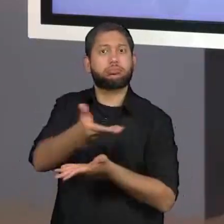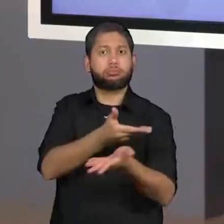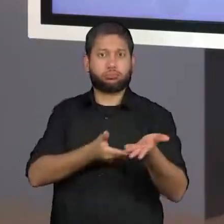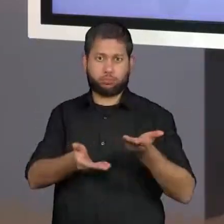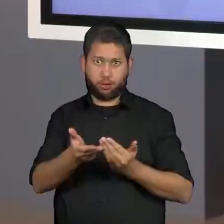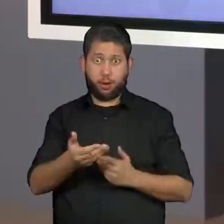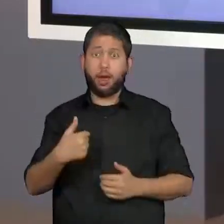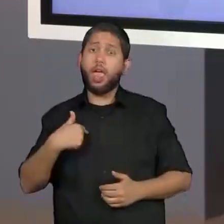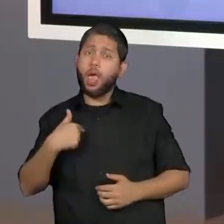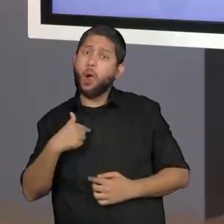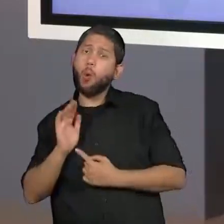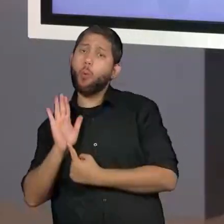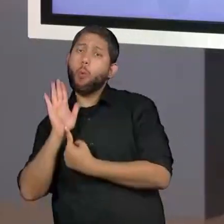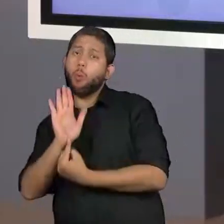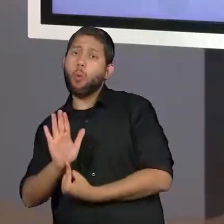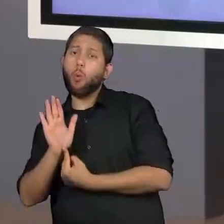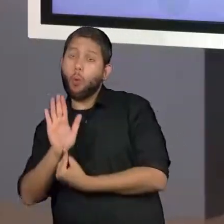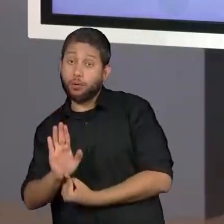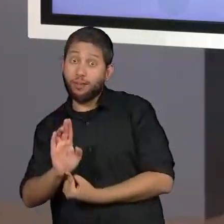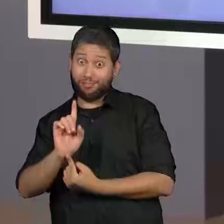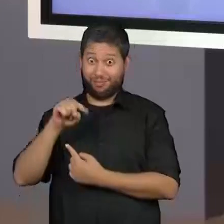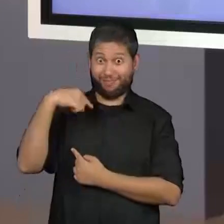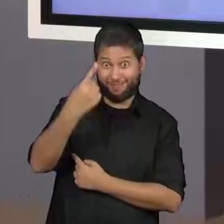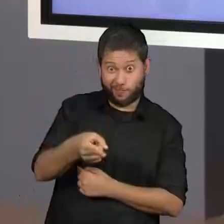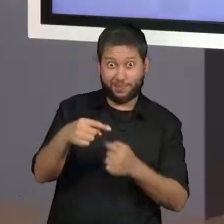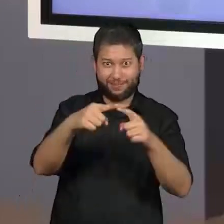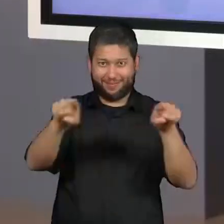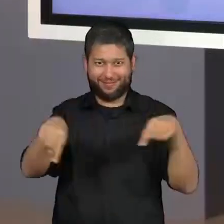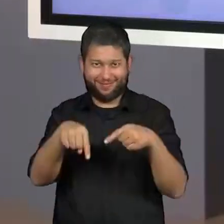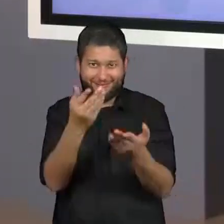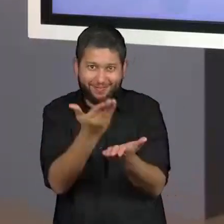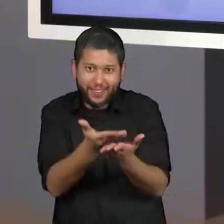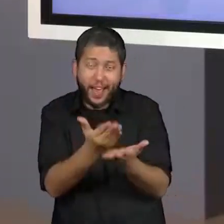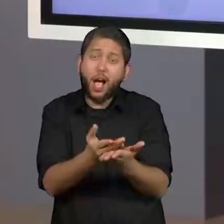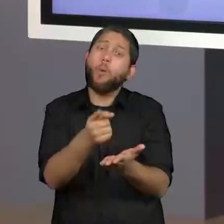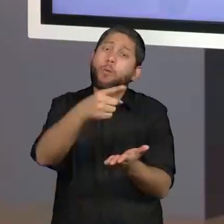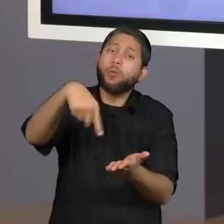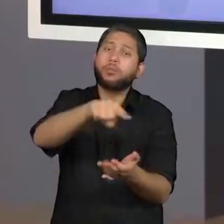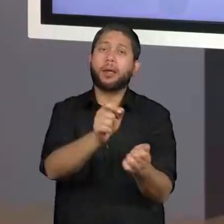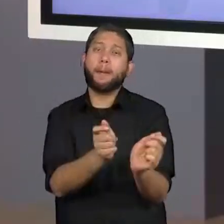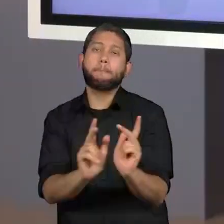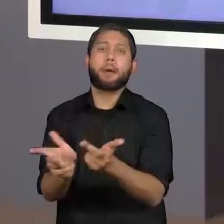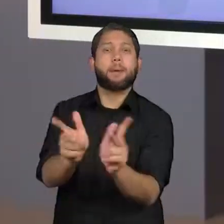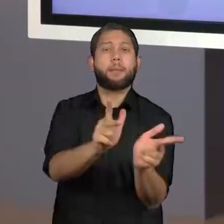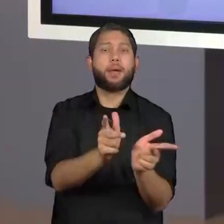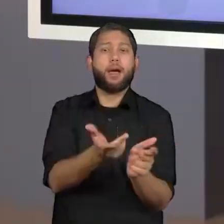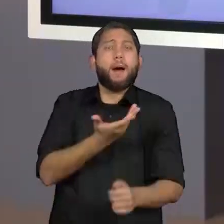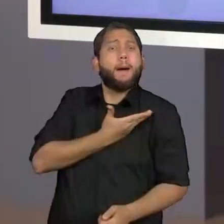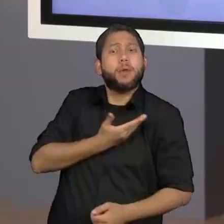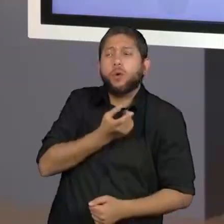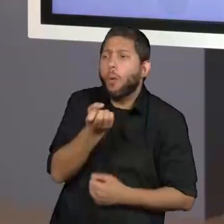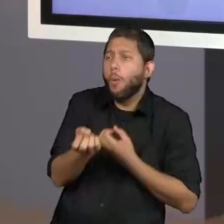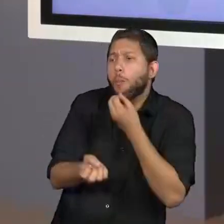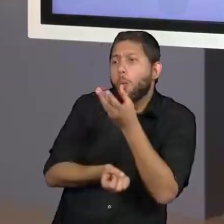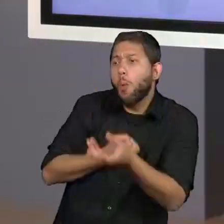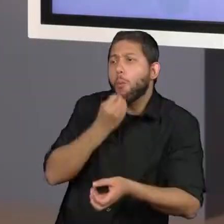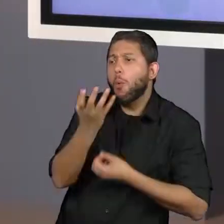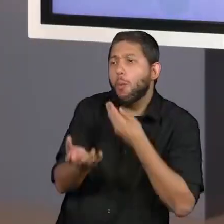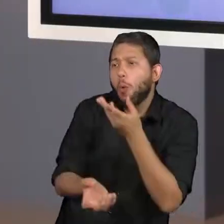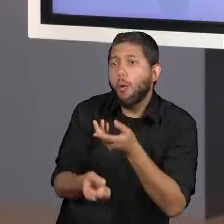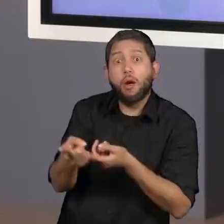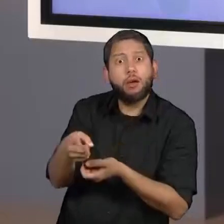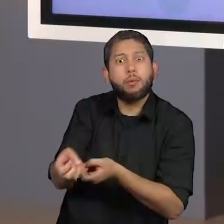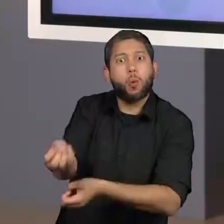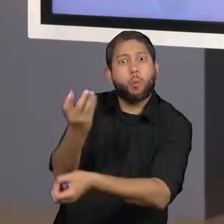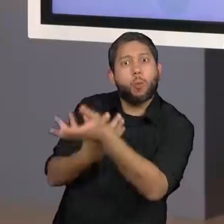tenham oportunidade depois de discutir esse tema, o tema da aula de hoje com os seus colegas. Lembrando que quando nós